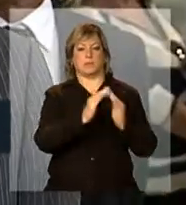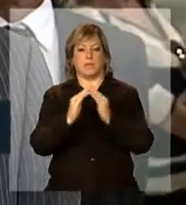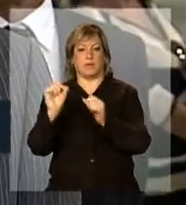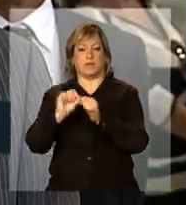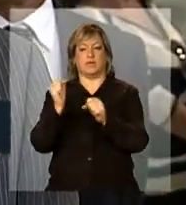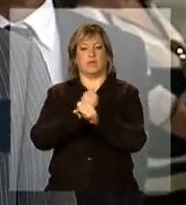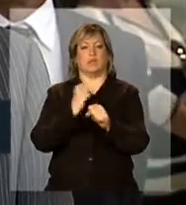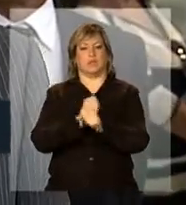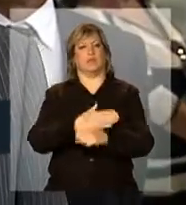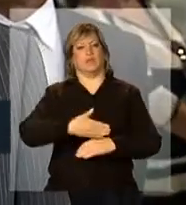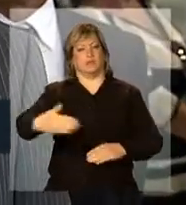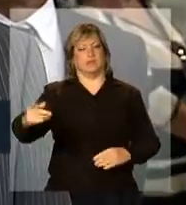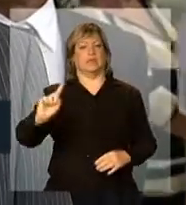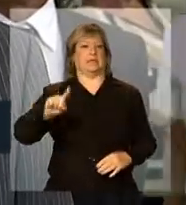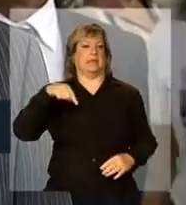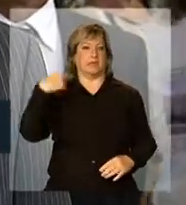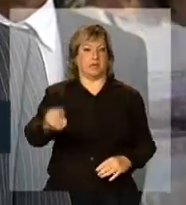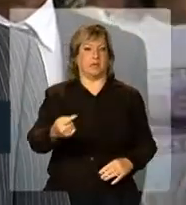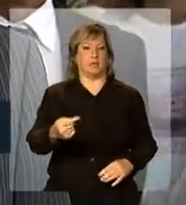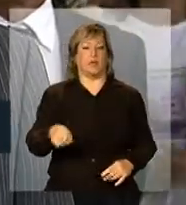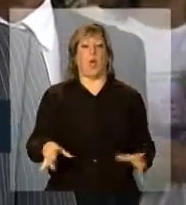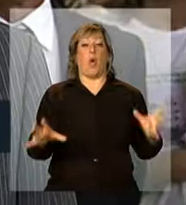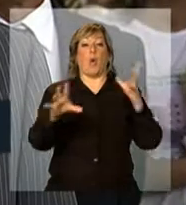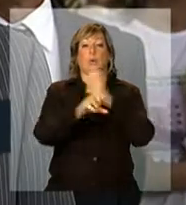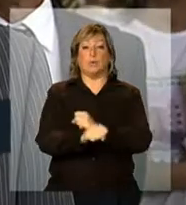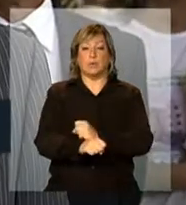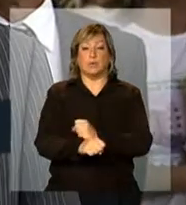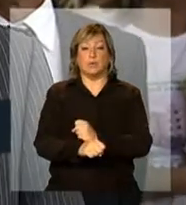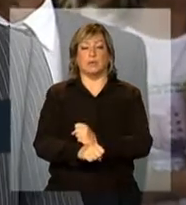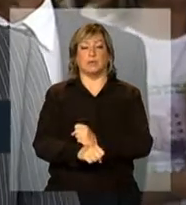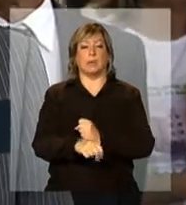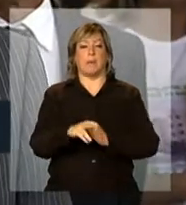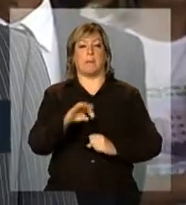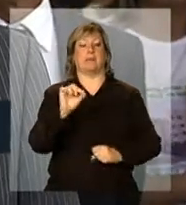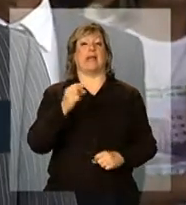serem contratadas, de um total de uma meta de